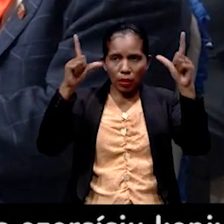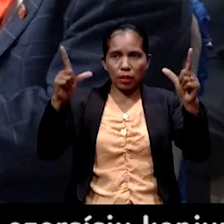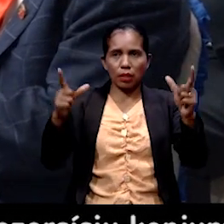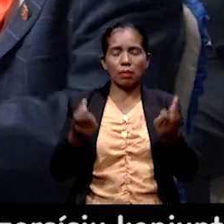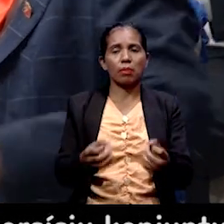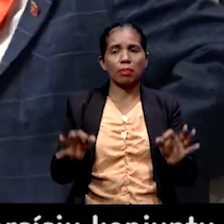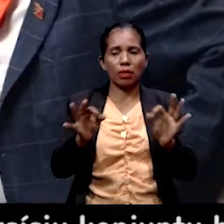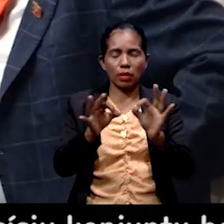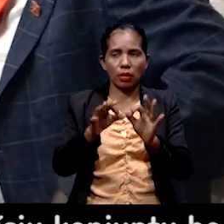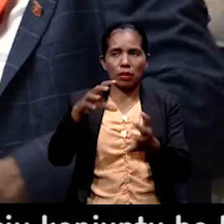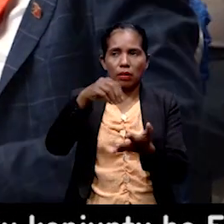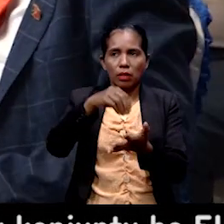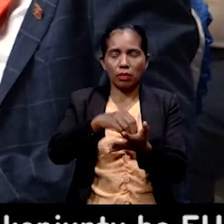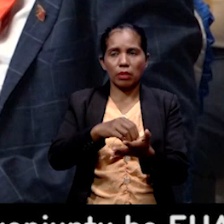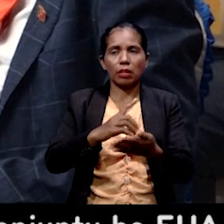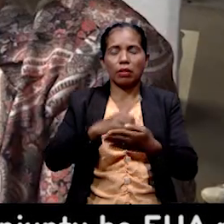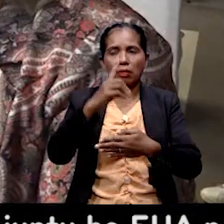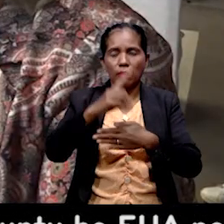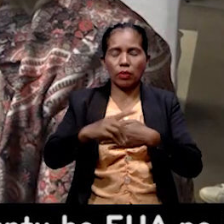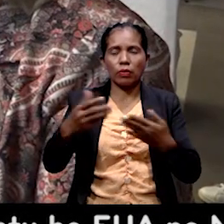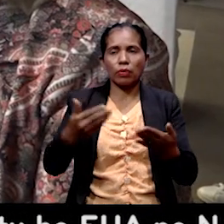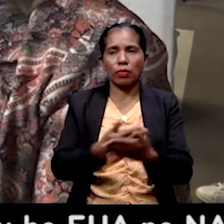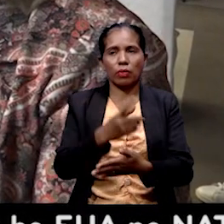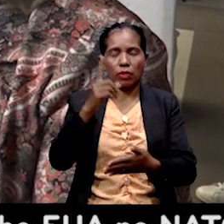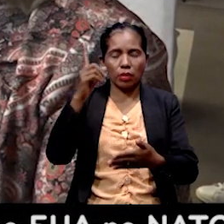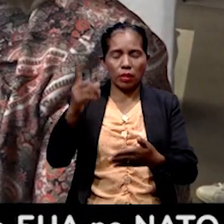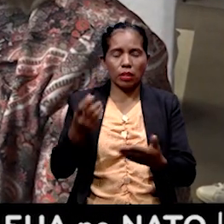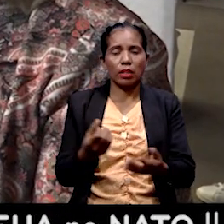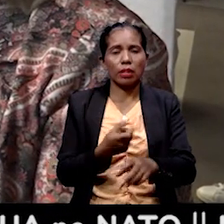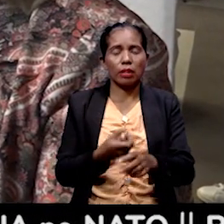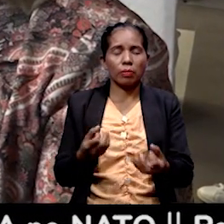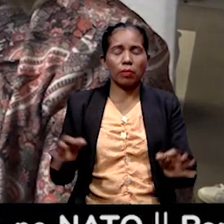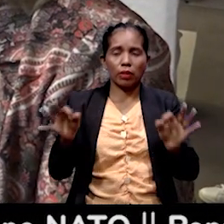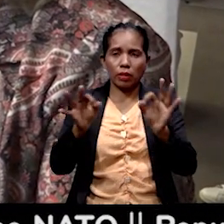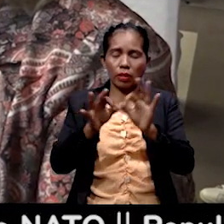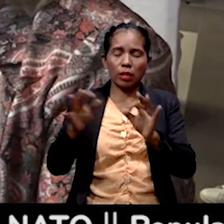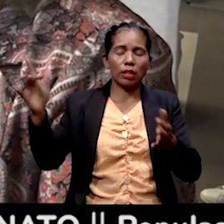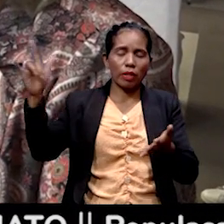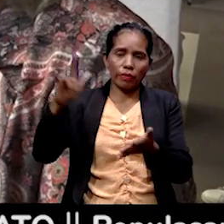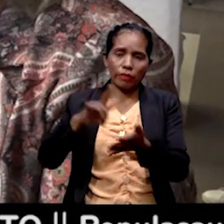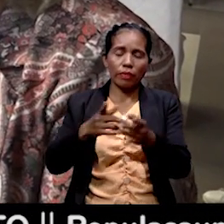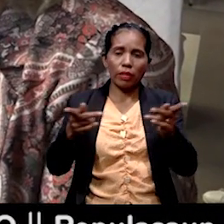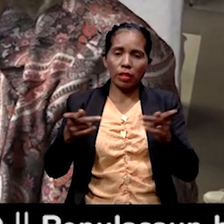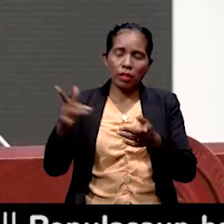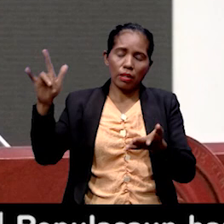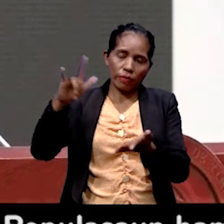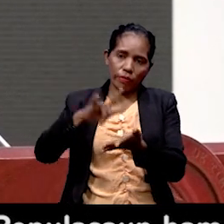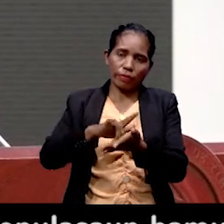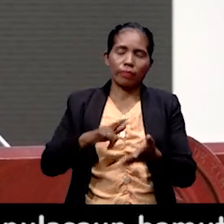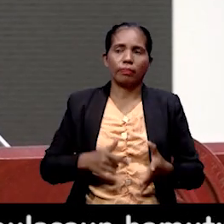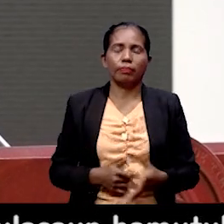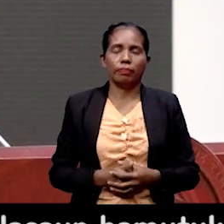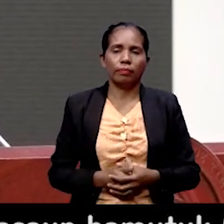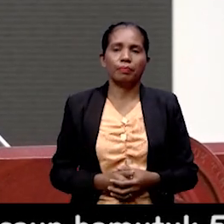nebedestaca ciclo de desenvolvimento FON-IDA e o setor importante o seu aviação aéreo aniano. De alegria e satisfação